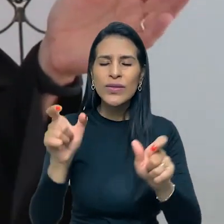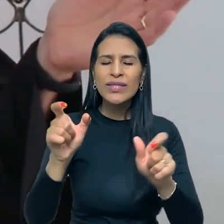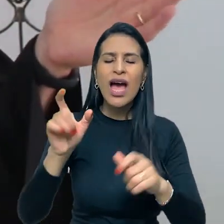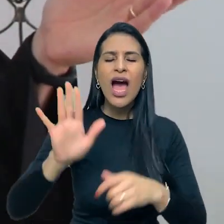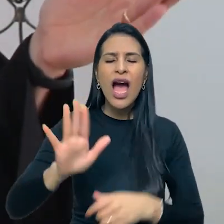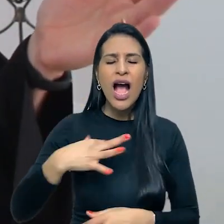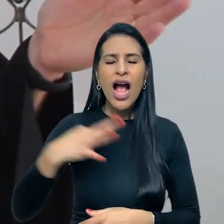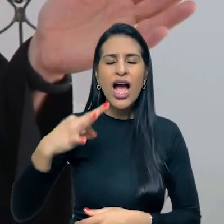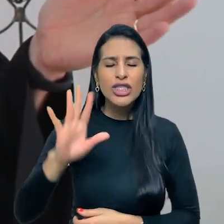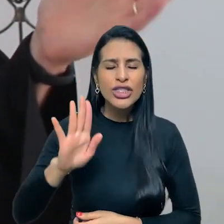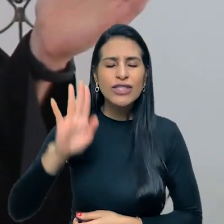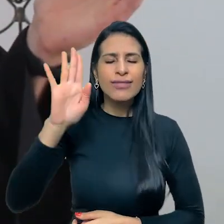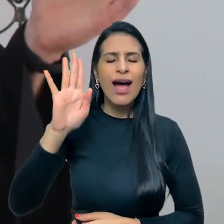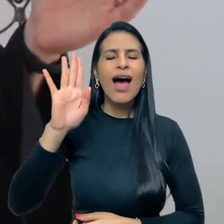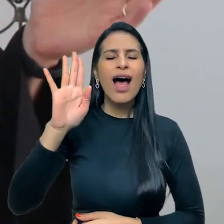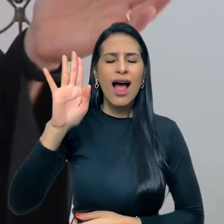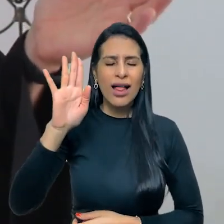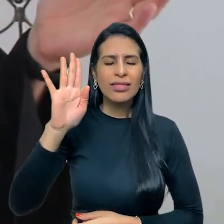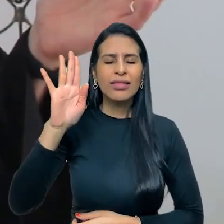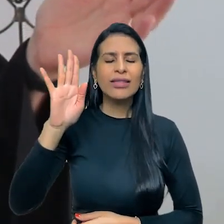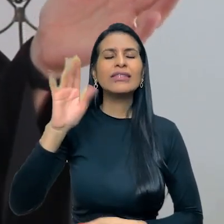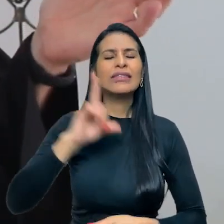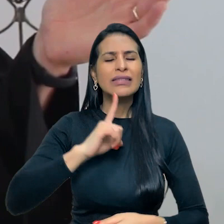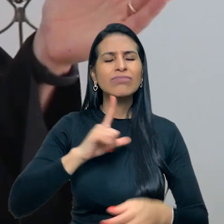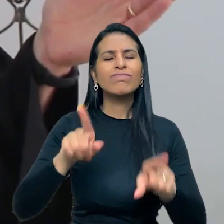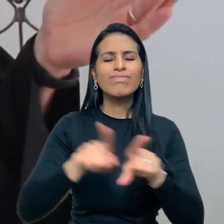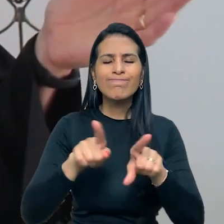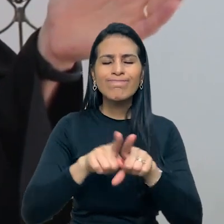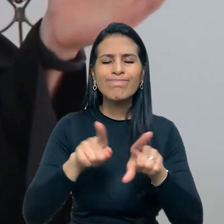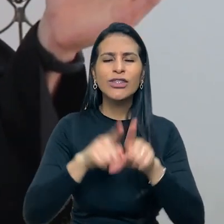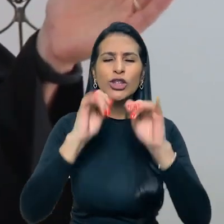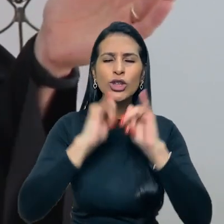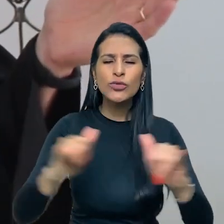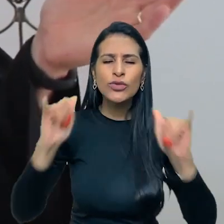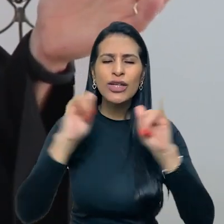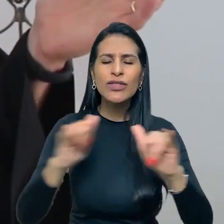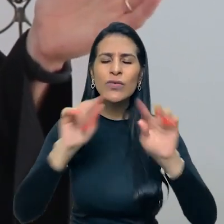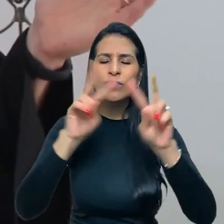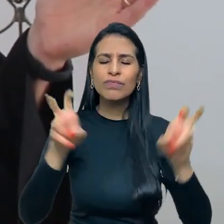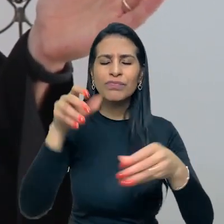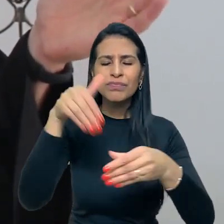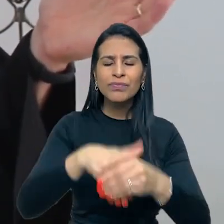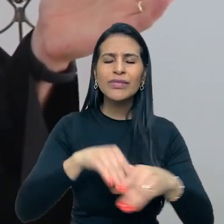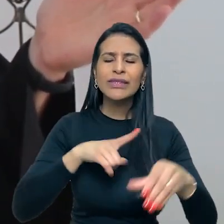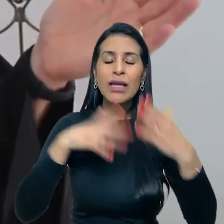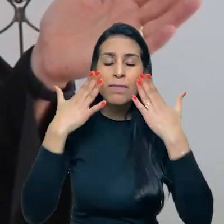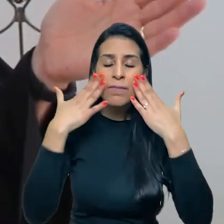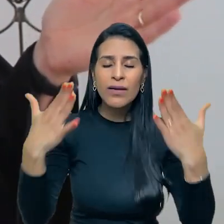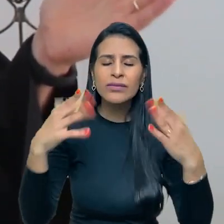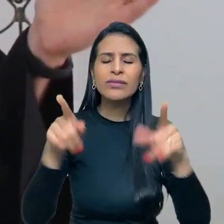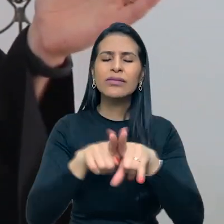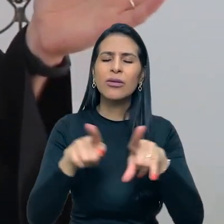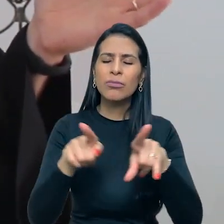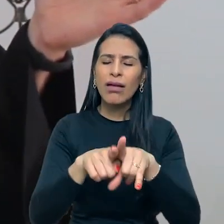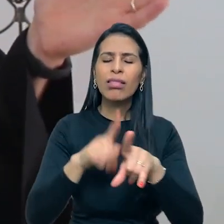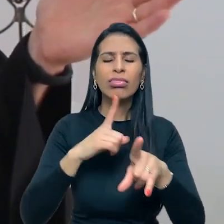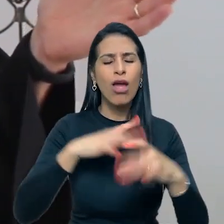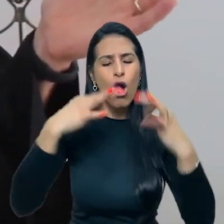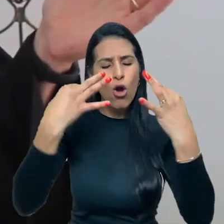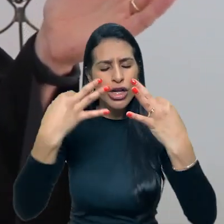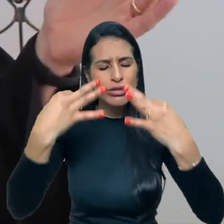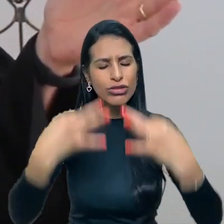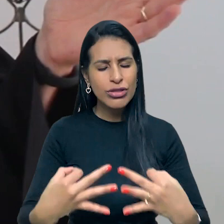para que haja transparência na propaganda eleitoral e honestidade no compromisso que